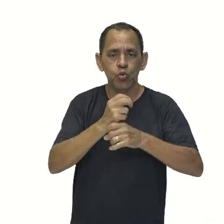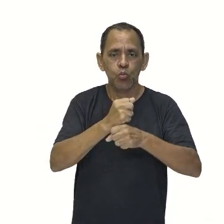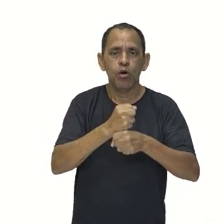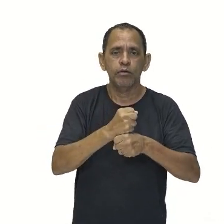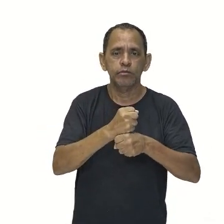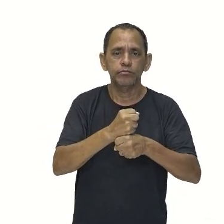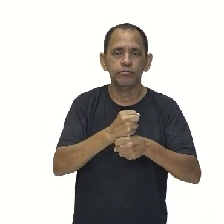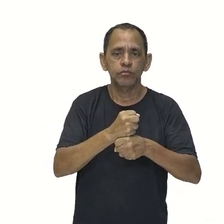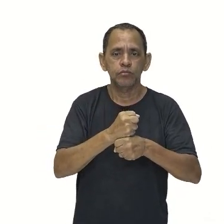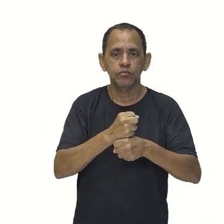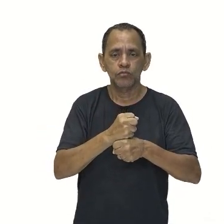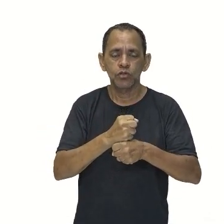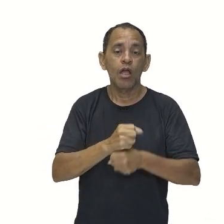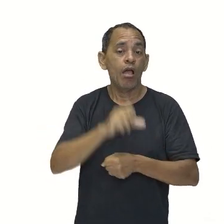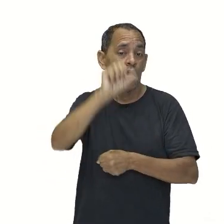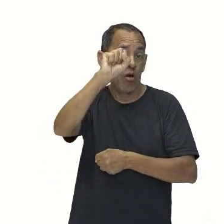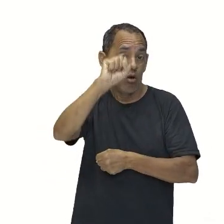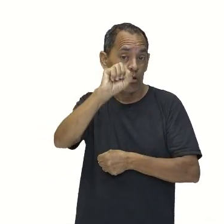80 por